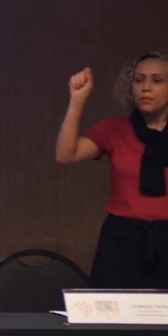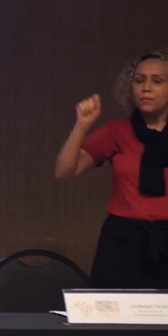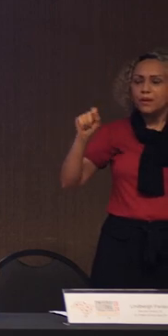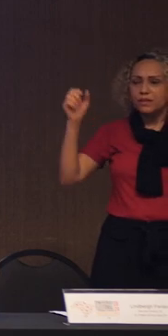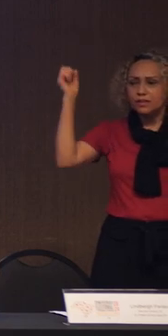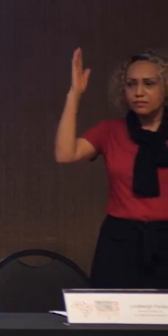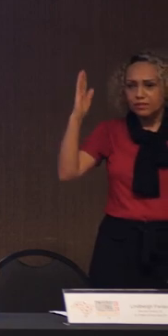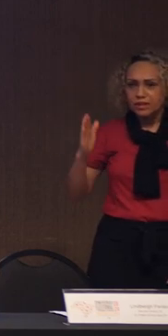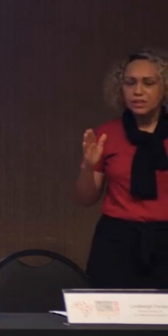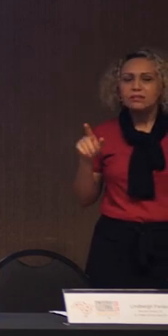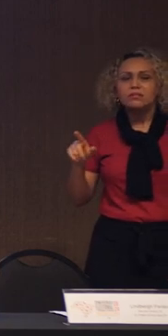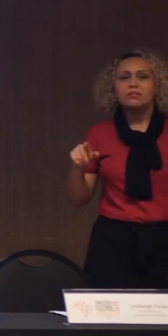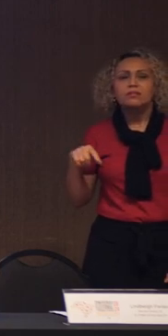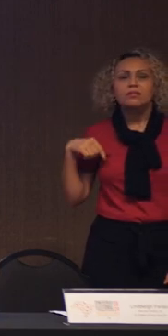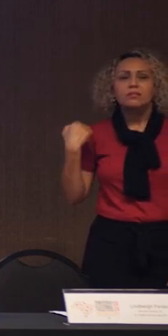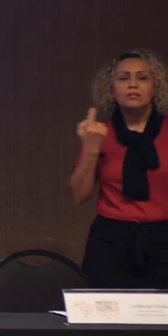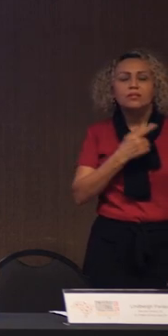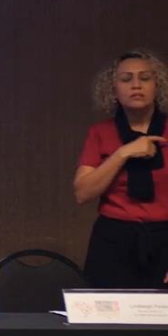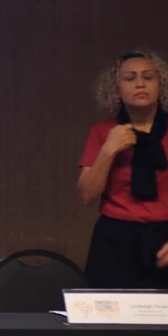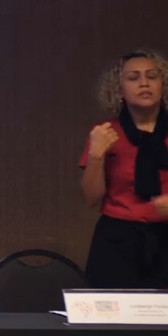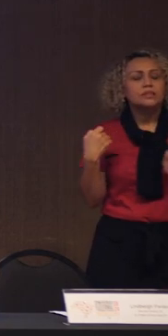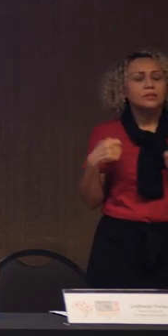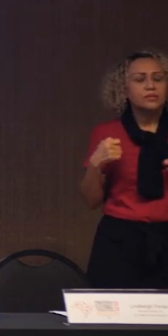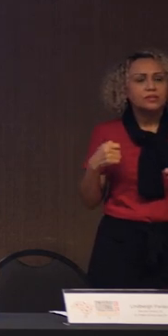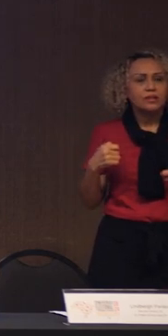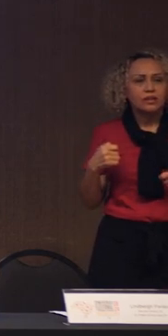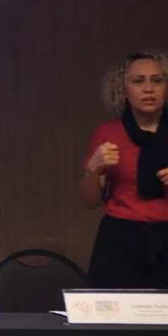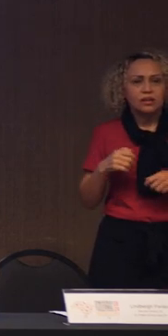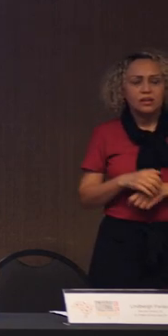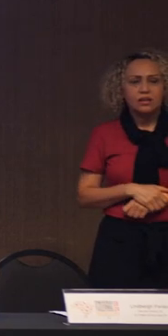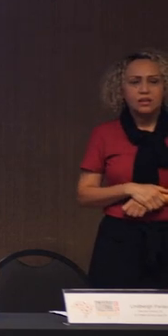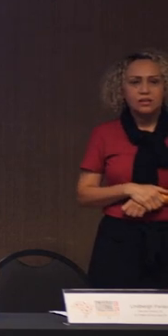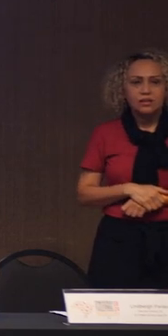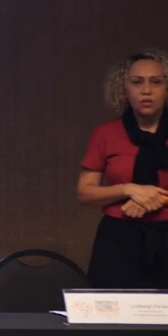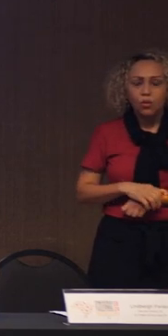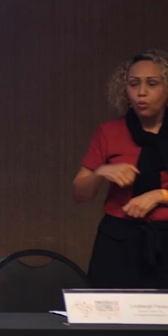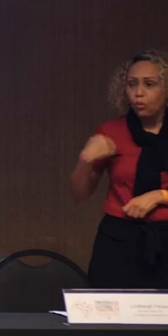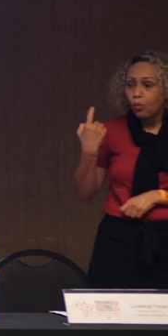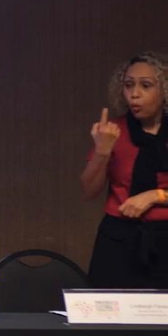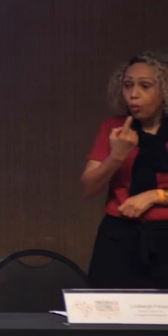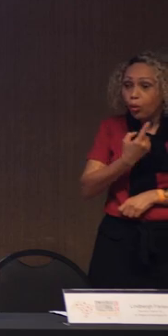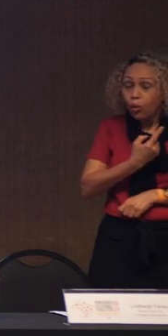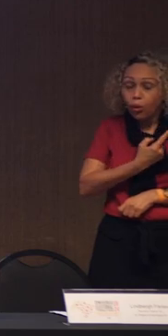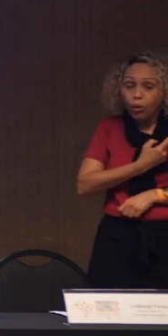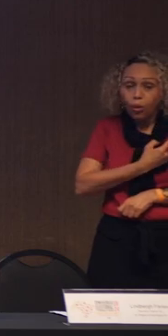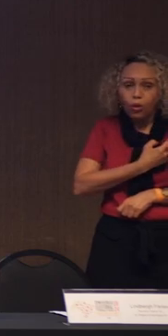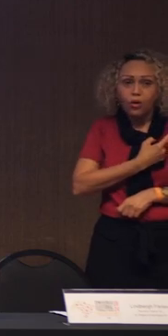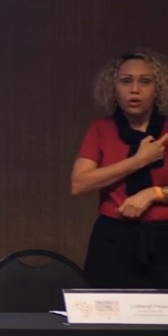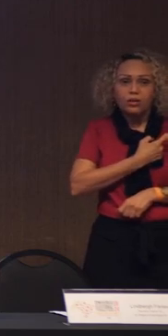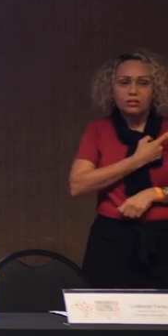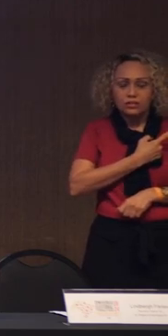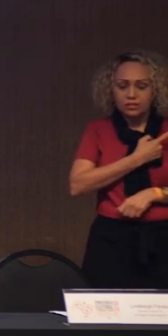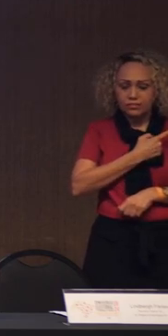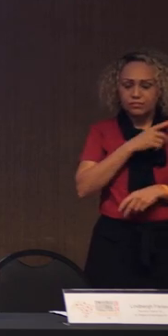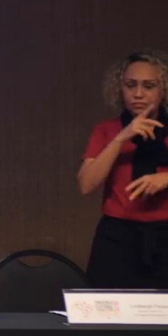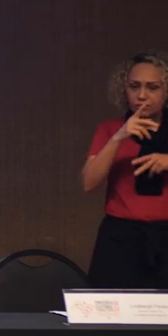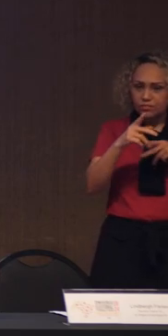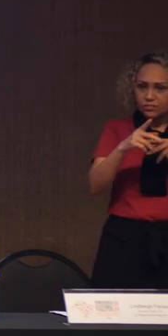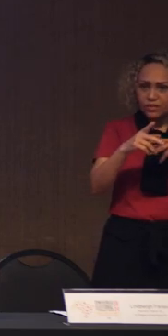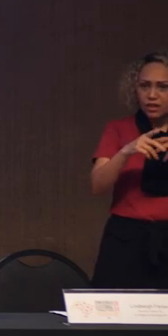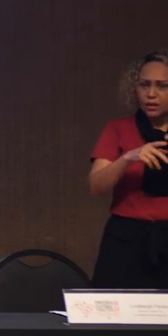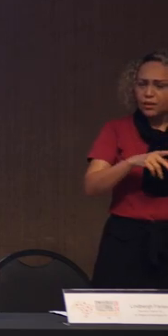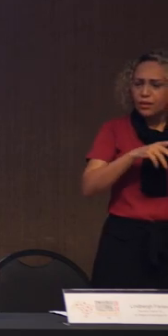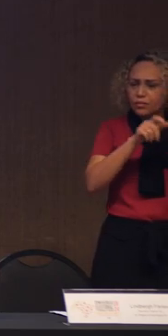do mundo, nós temos que pegar o nosso pessoal e montar as maiores cooperativas de produção de carne, ou